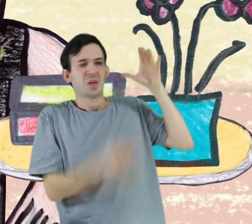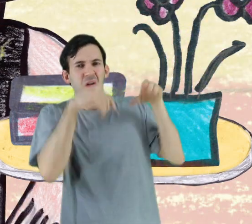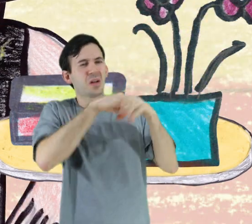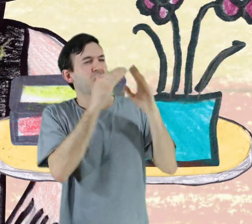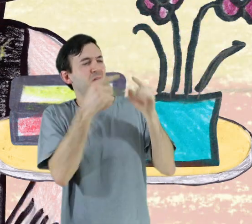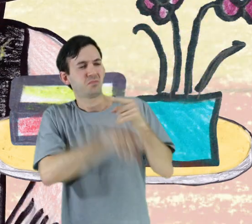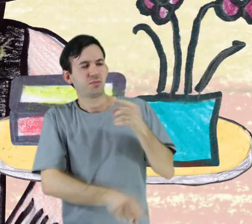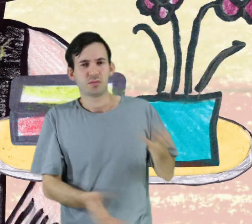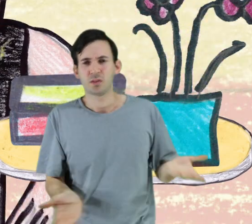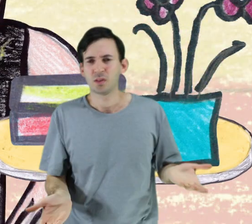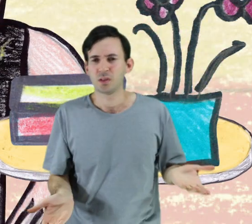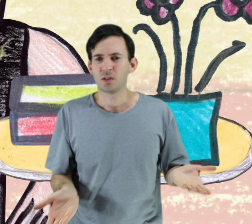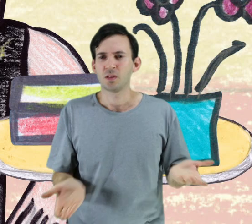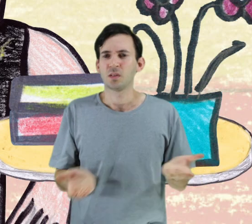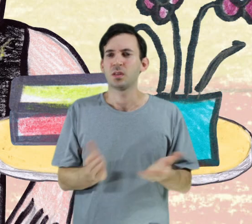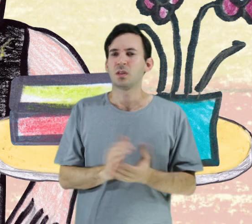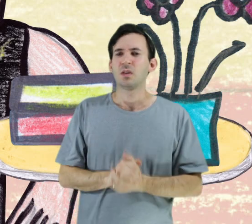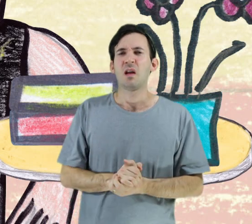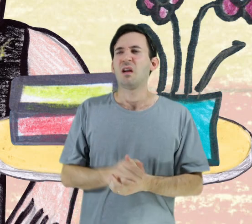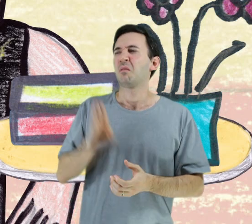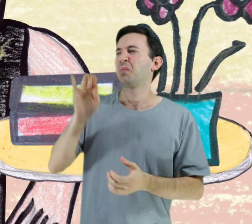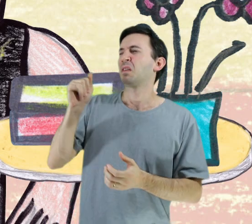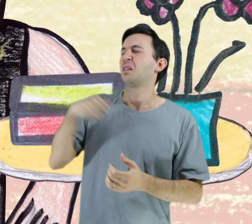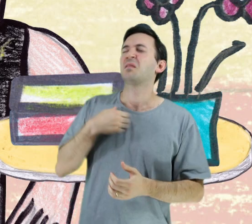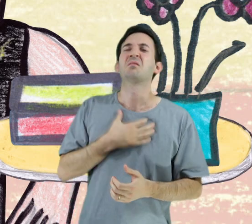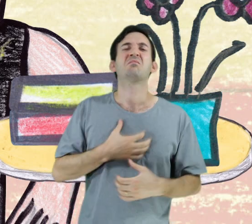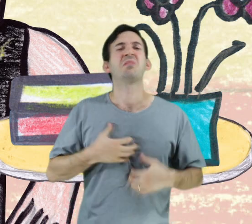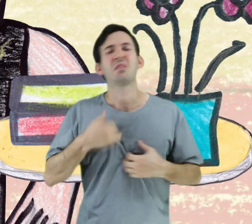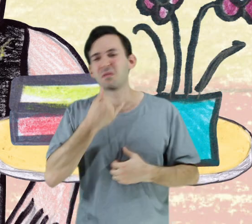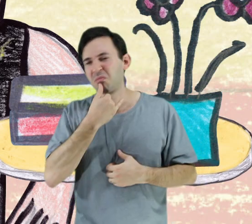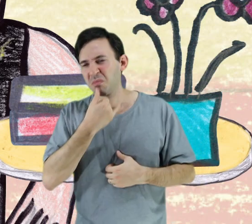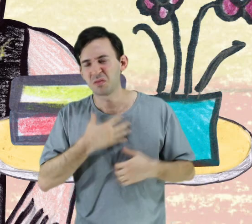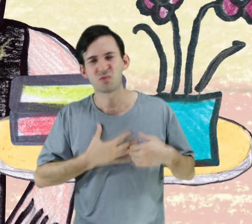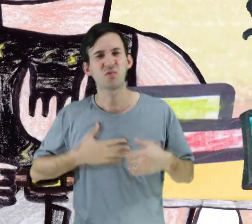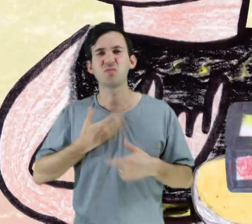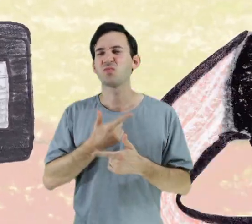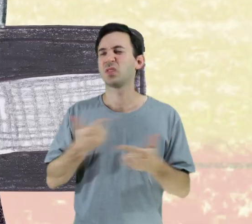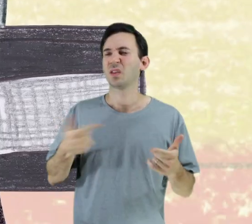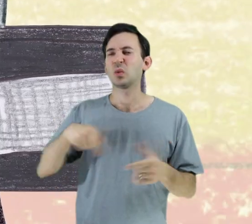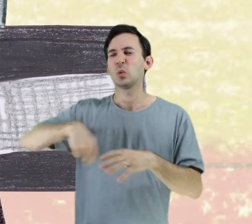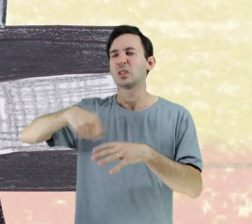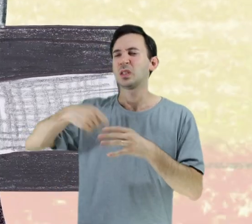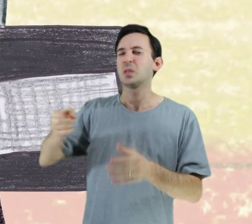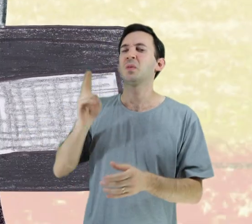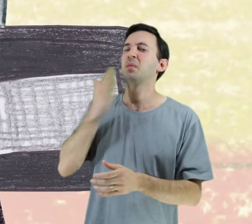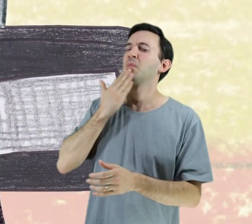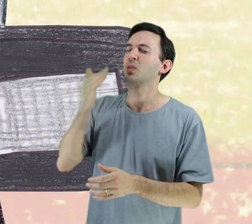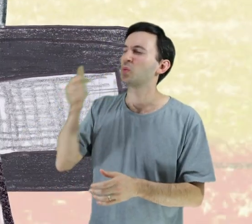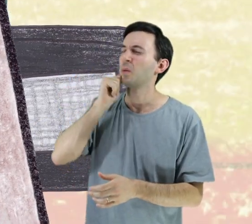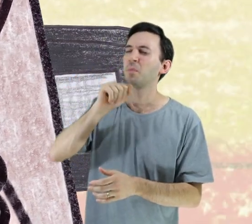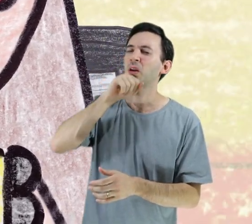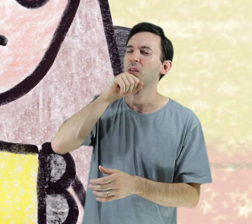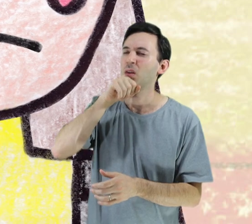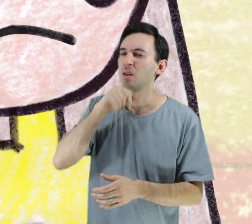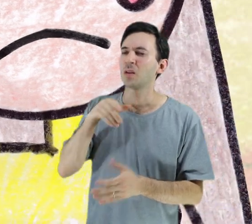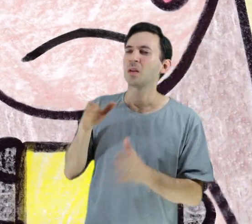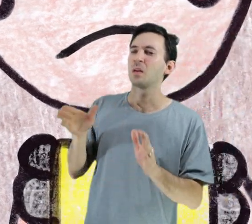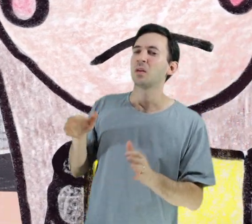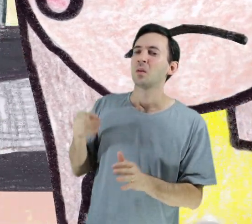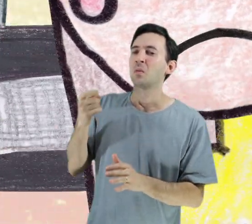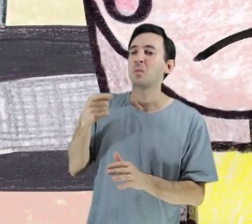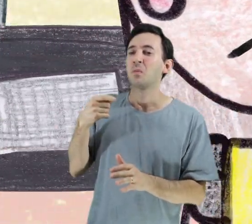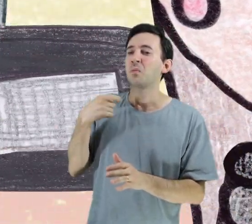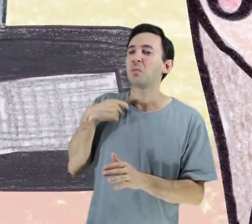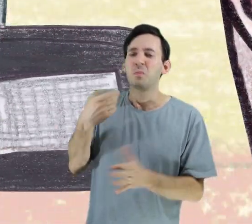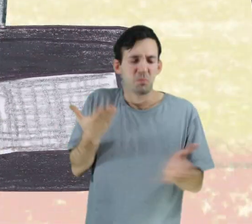Um urso, minha filha? É um animal muito grande. Não é doméstico. Não satisfeita, Bia foi à cozinha fazer o